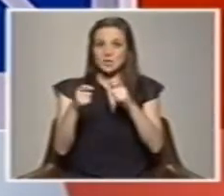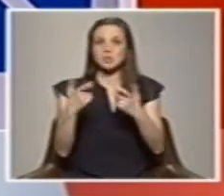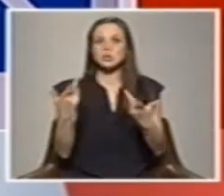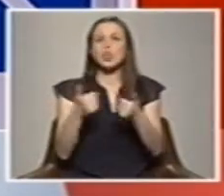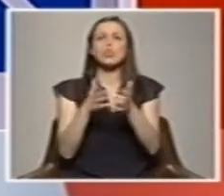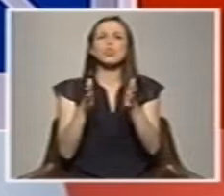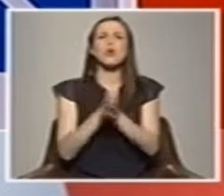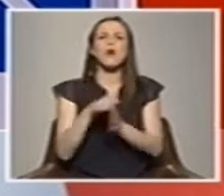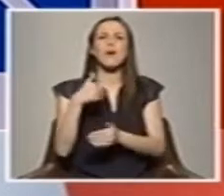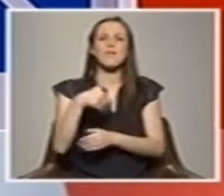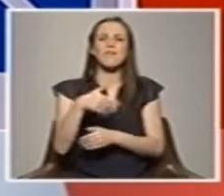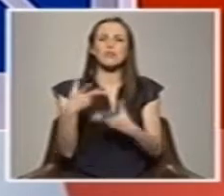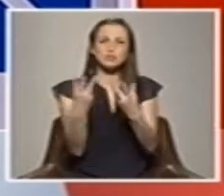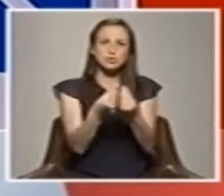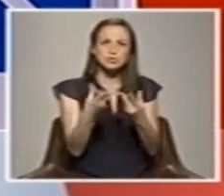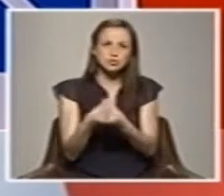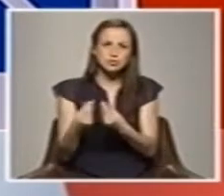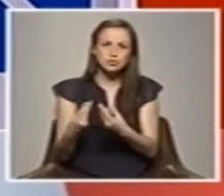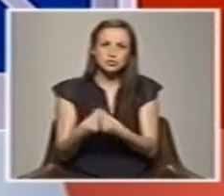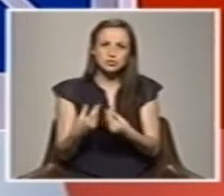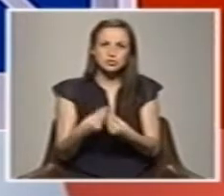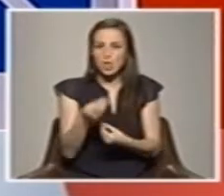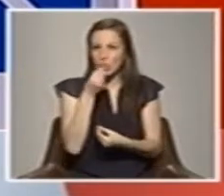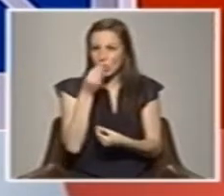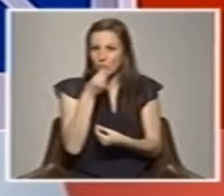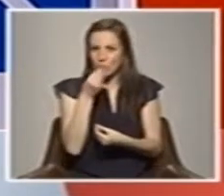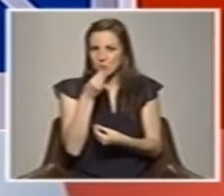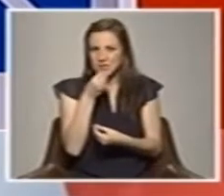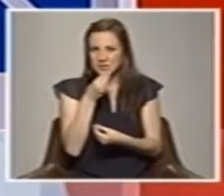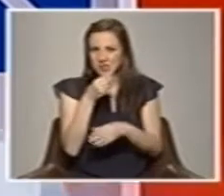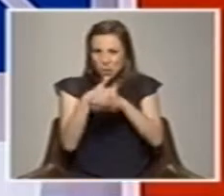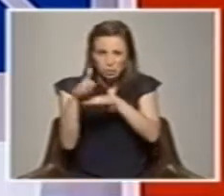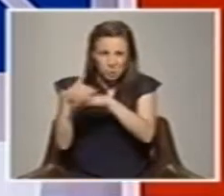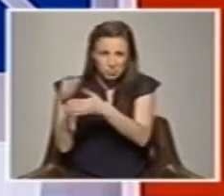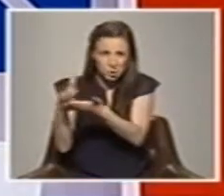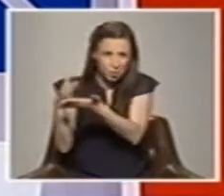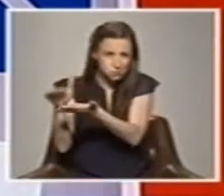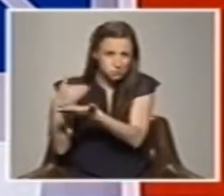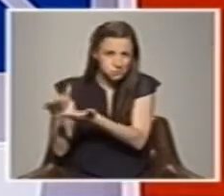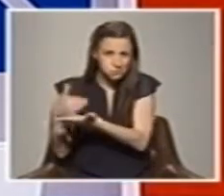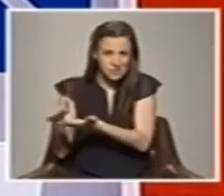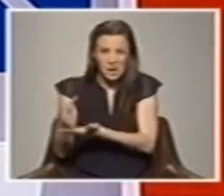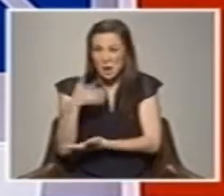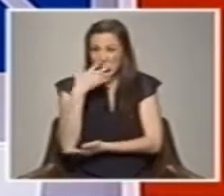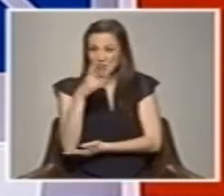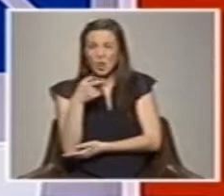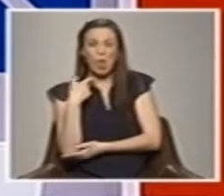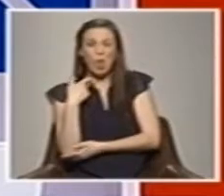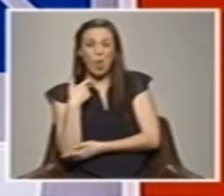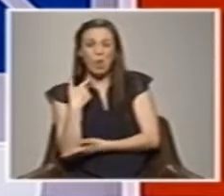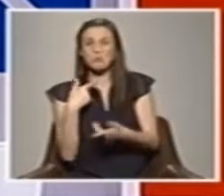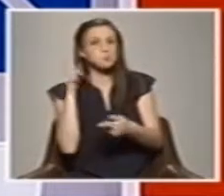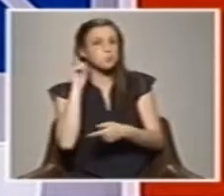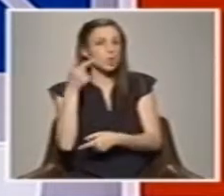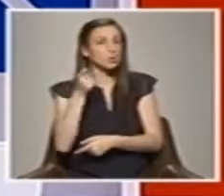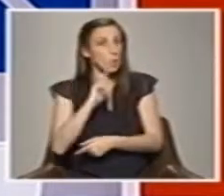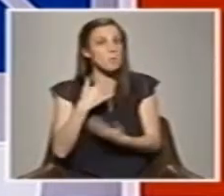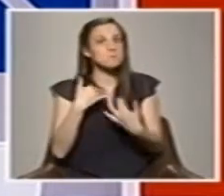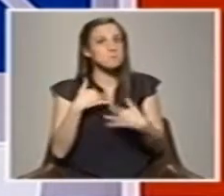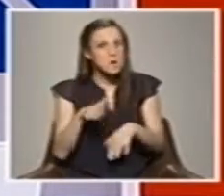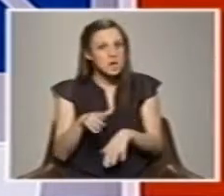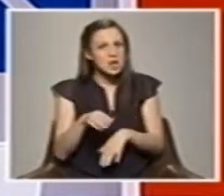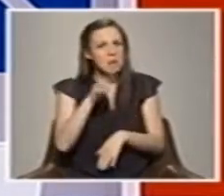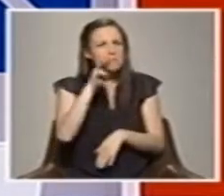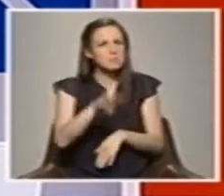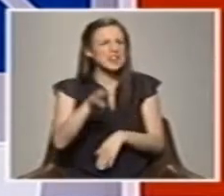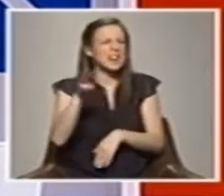vamos colecionando sobras das refeições que fazemos, às vezes são tão pequenas que nos parecem insignificantes, mas multiplicadas por